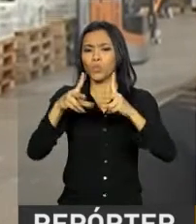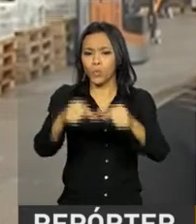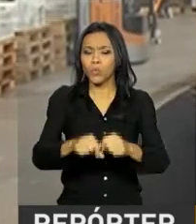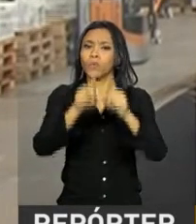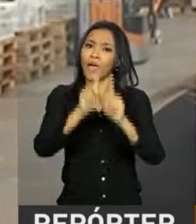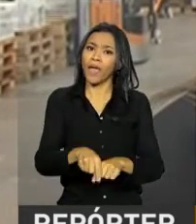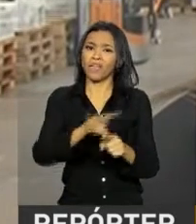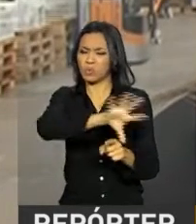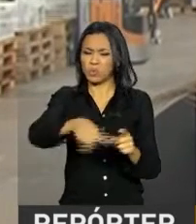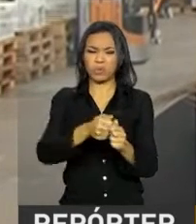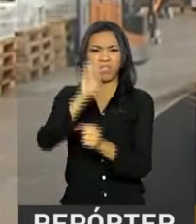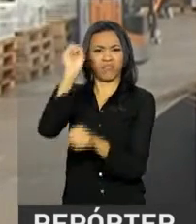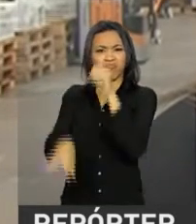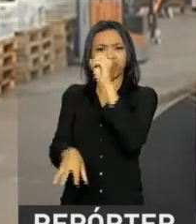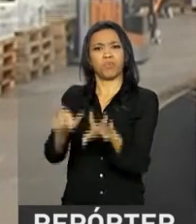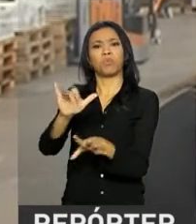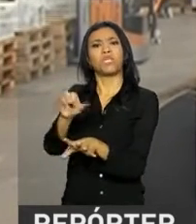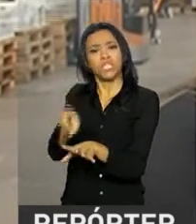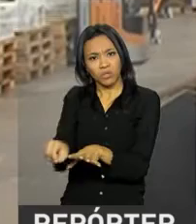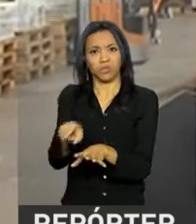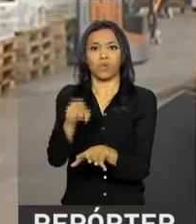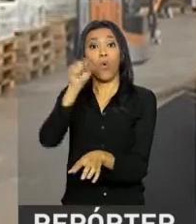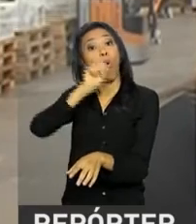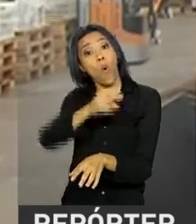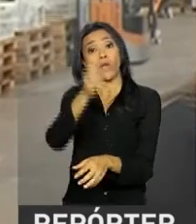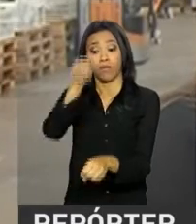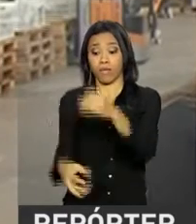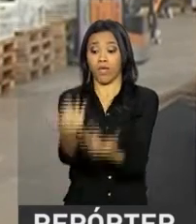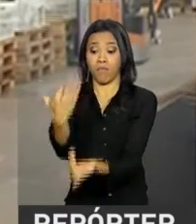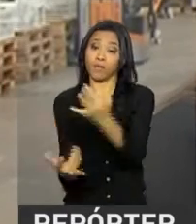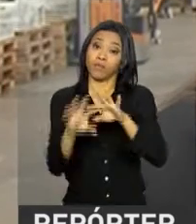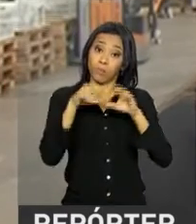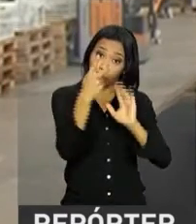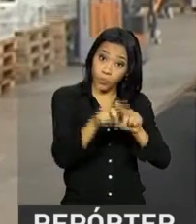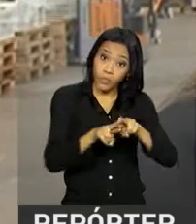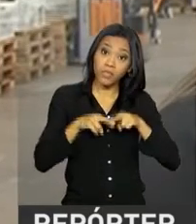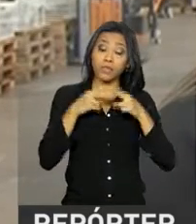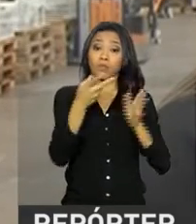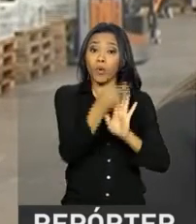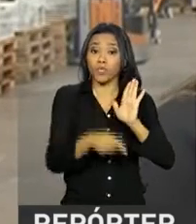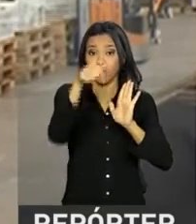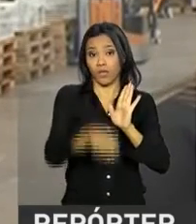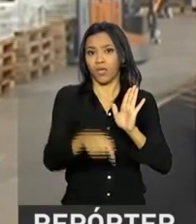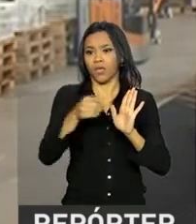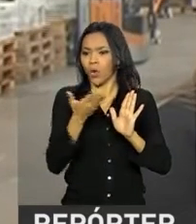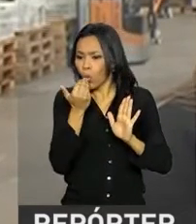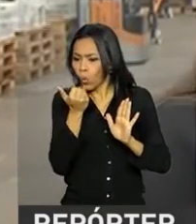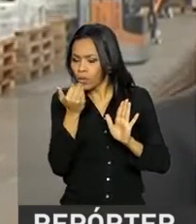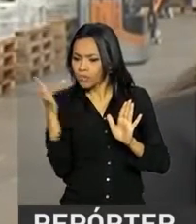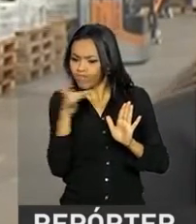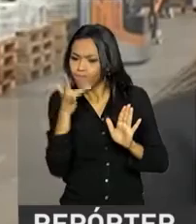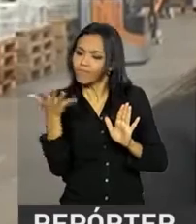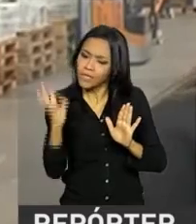incinerador iria para o lixo diretamente então o trabalho do mesa brasil justamente isso não deixar que alimentos bons vá para o lixo